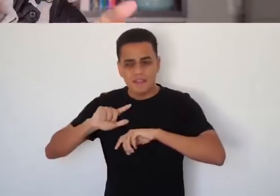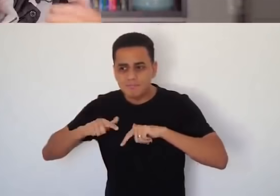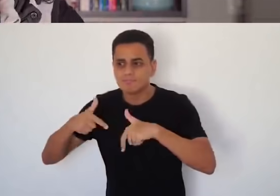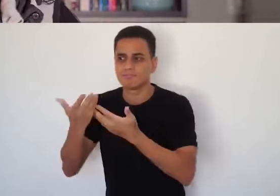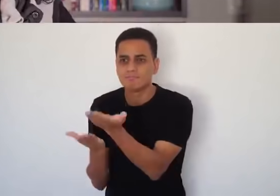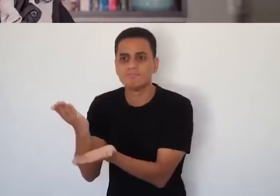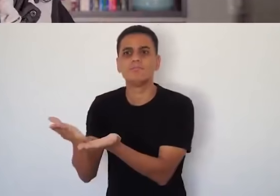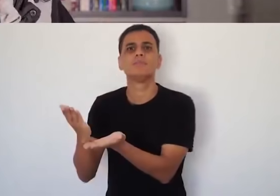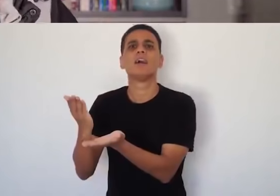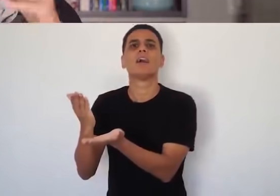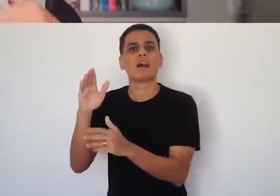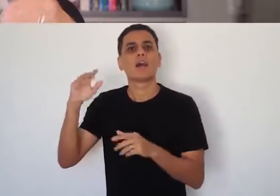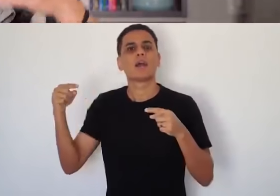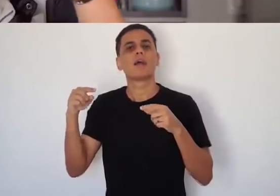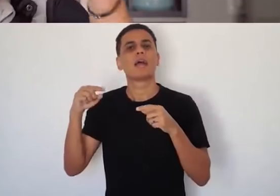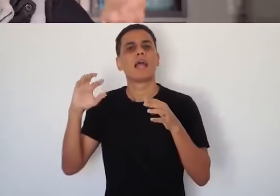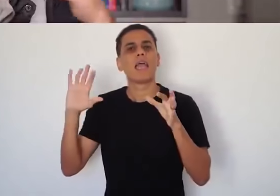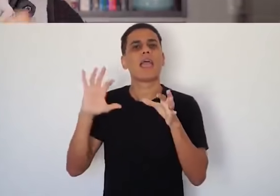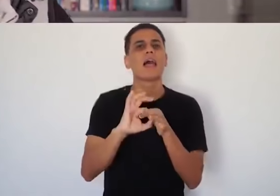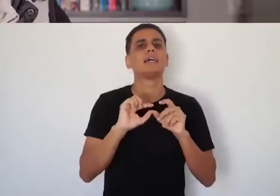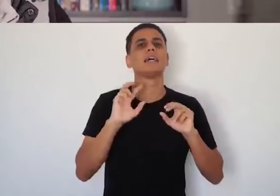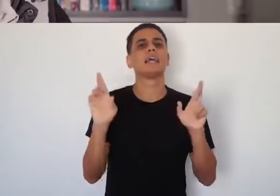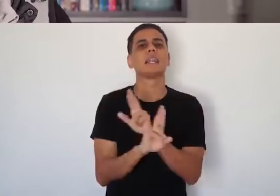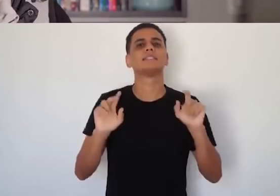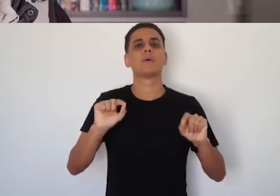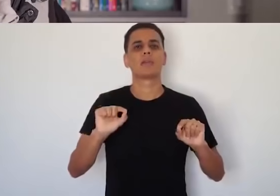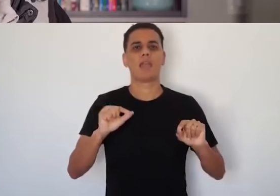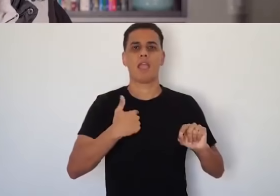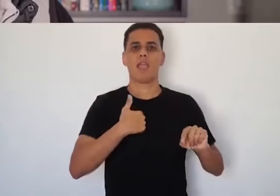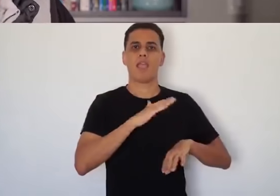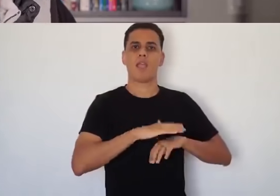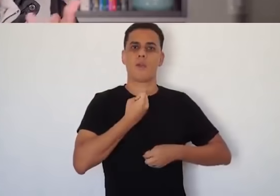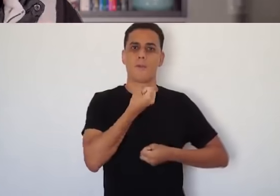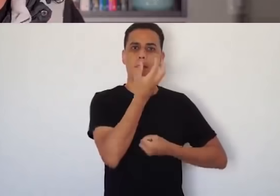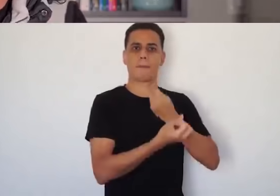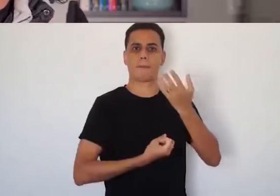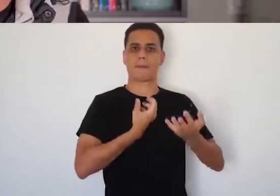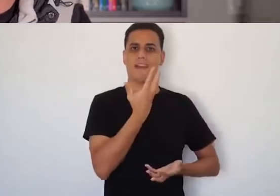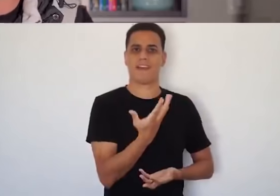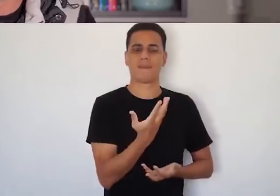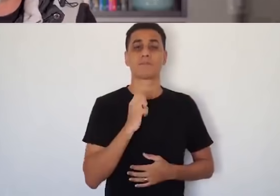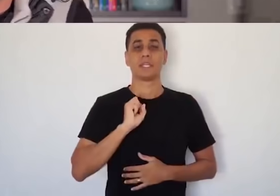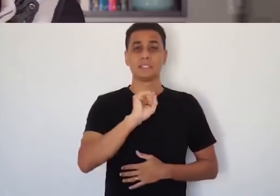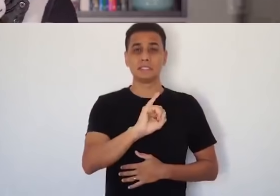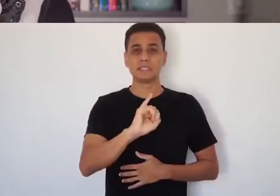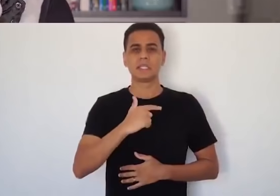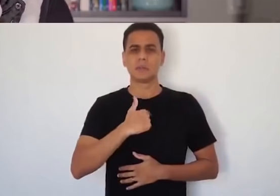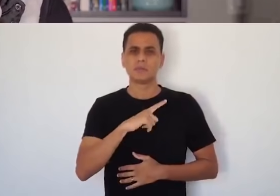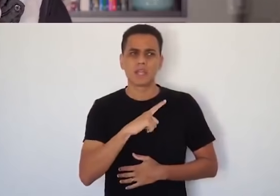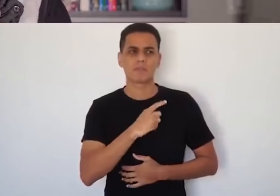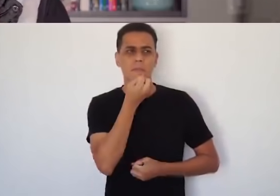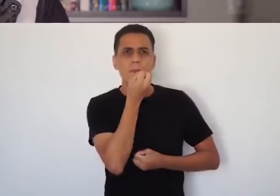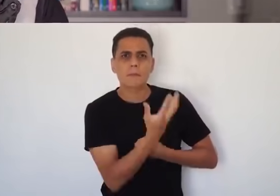Socorrer os órfãos, socorrer as viúvas necessitadas, Eu queria ler um texto que está lá em